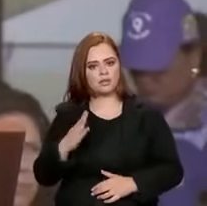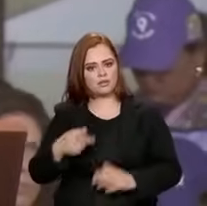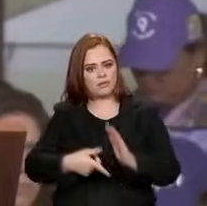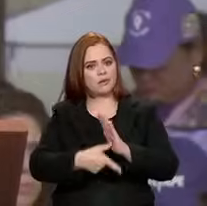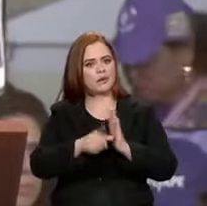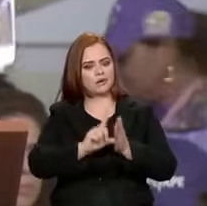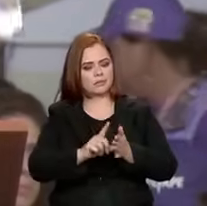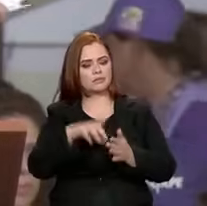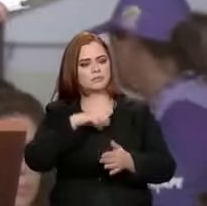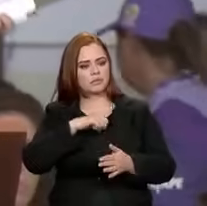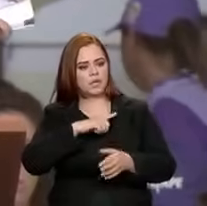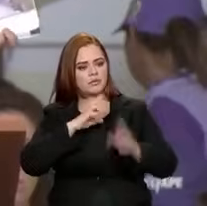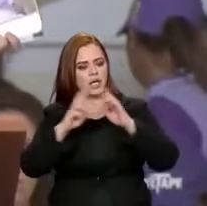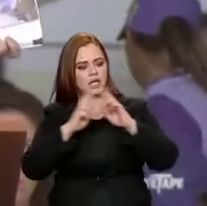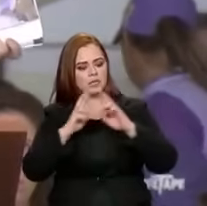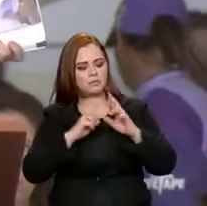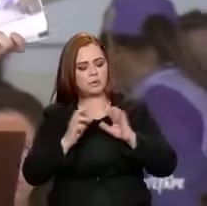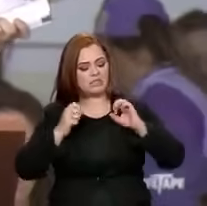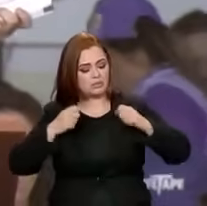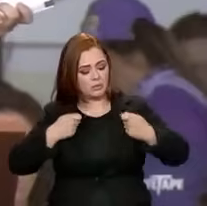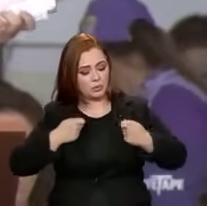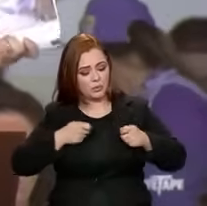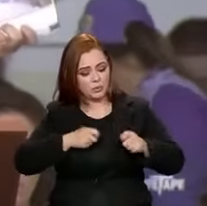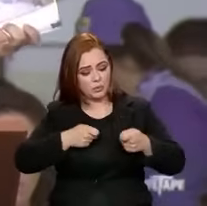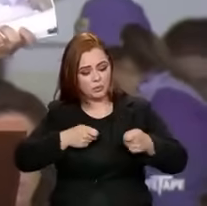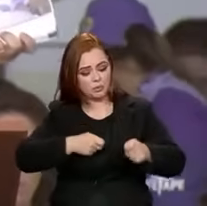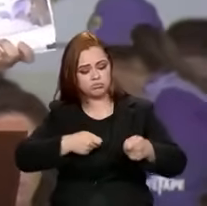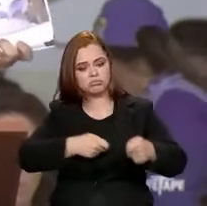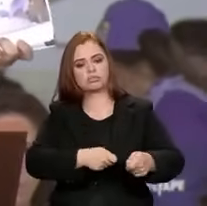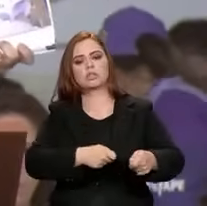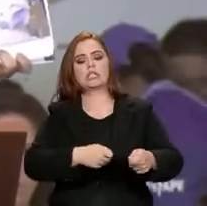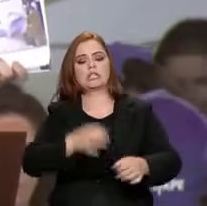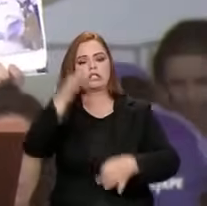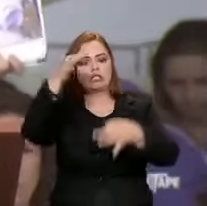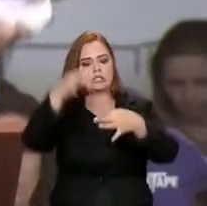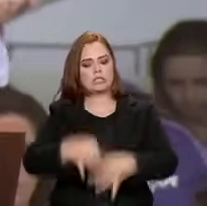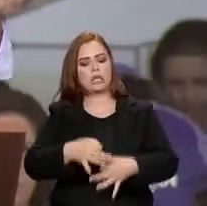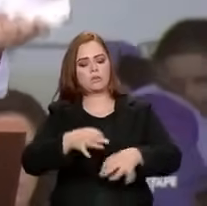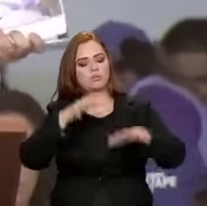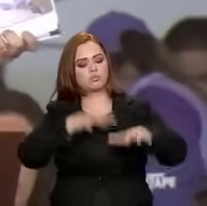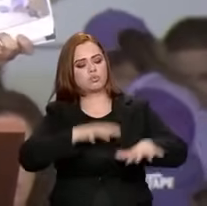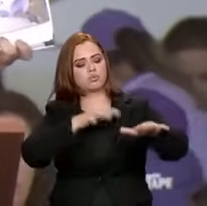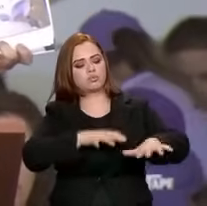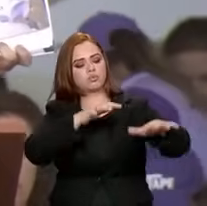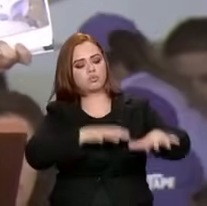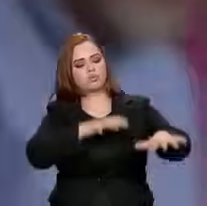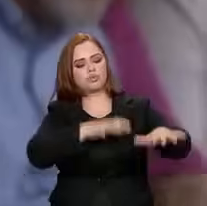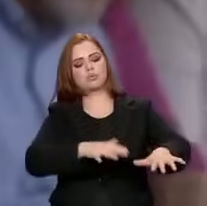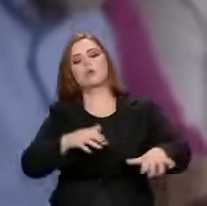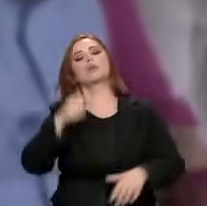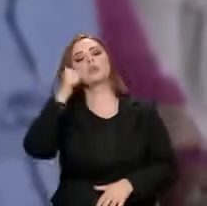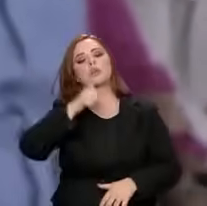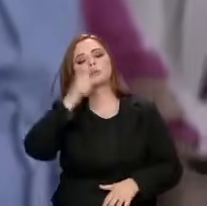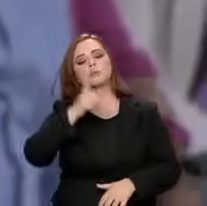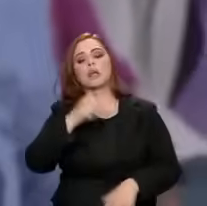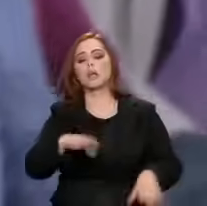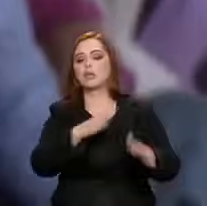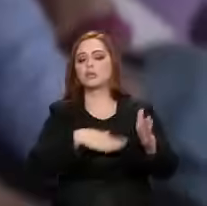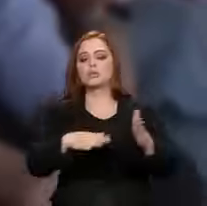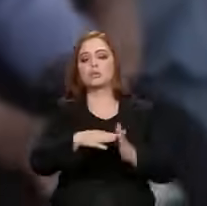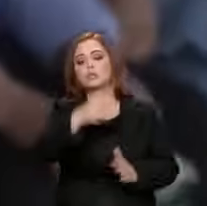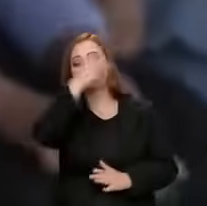deu uma resposta com tanta intensidade A Marcha das Margaridas e as demandas das mulheres